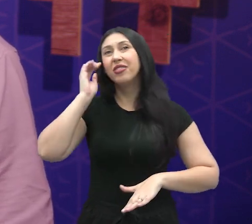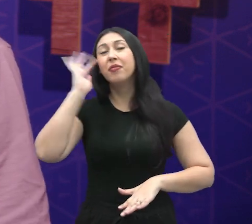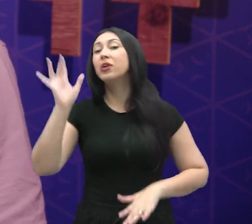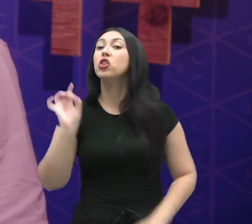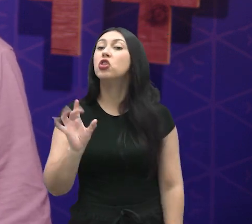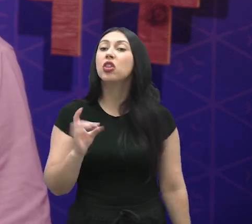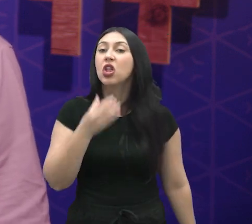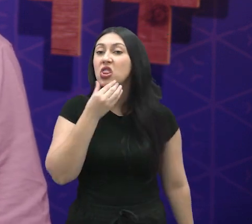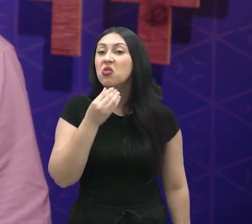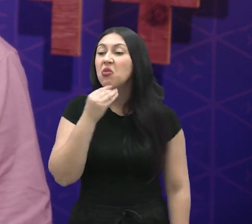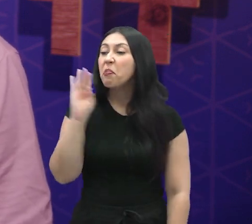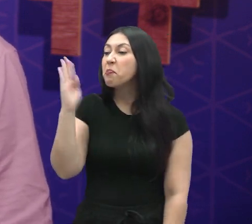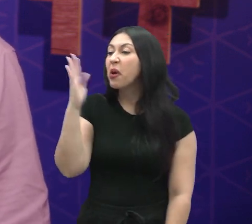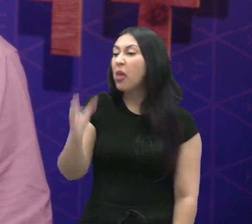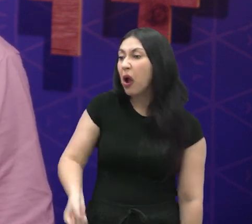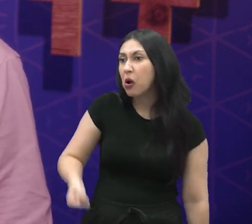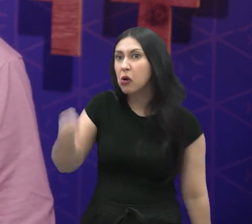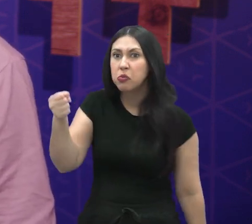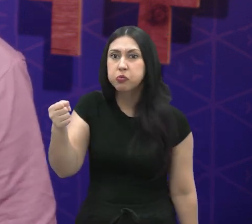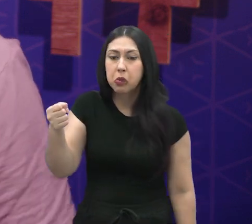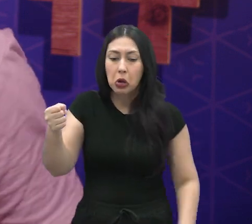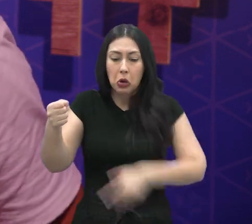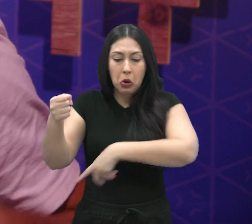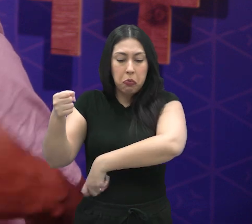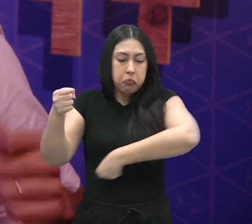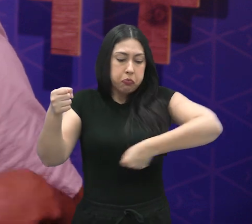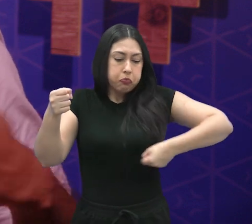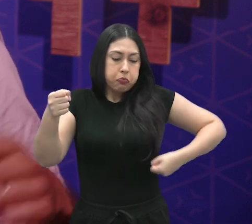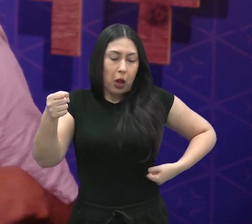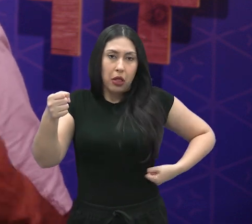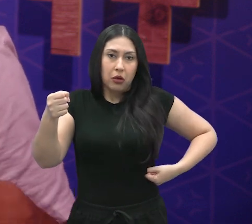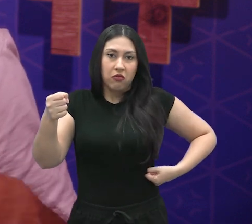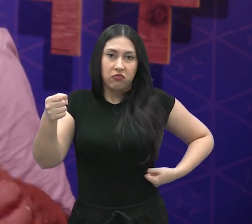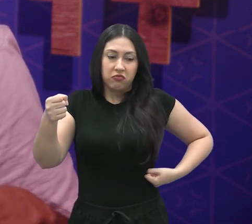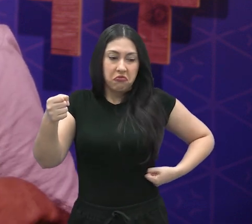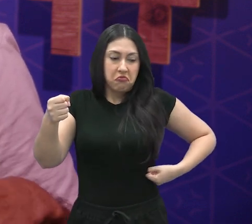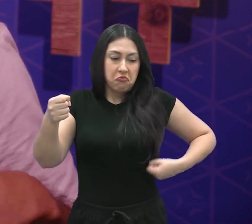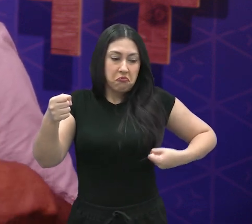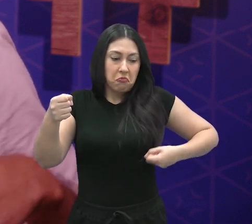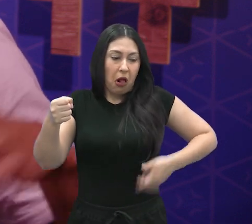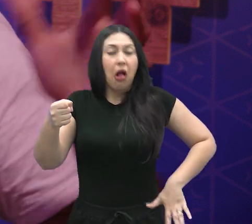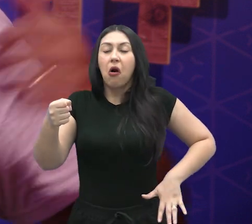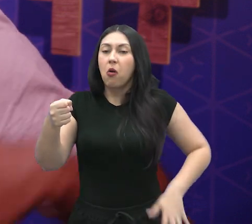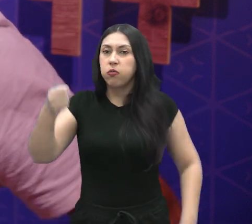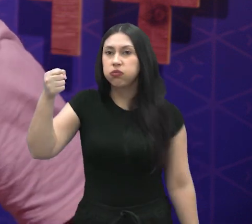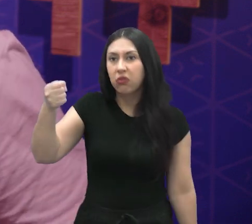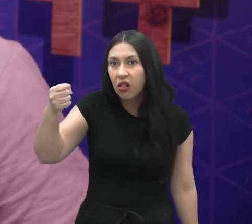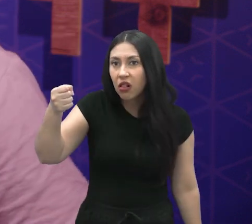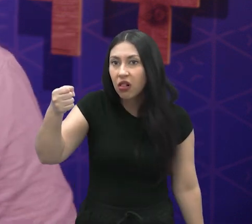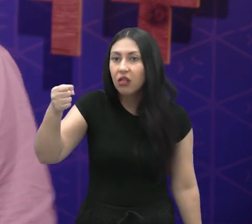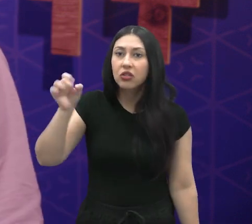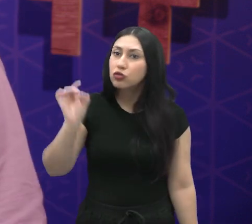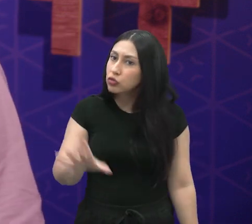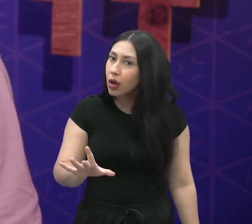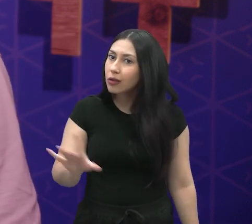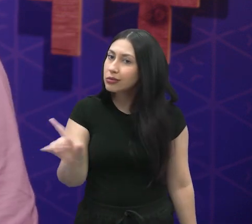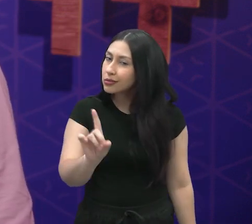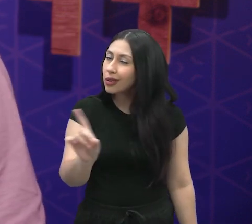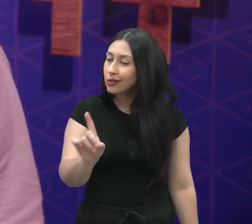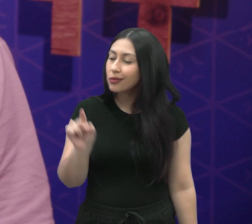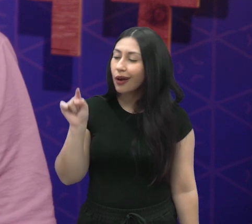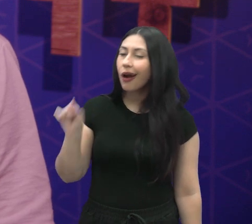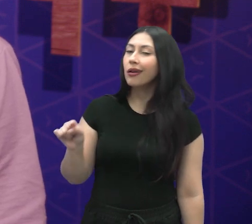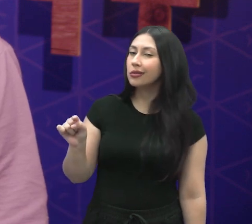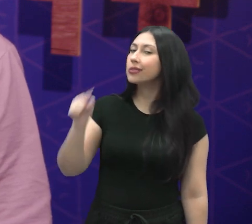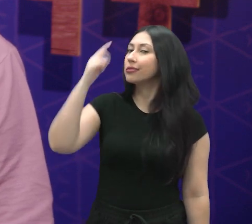gente só imagina que é uma galera com um pedaço de pau e pele de cordeiro amarrada na